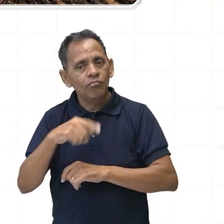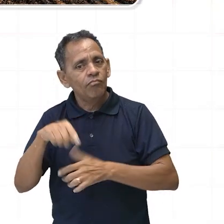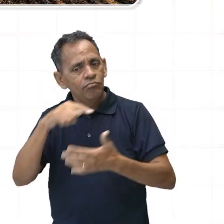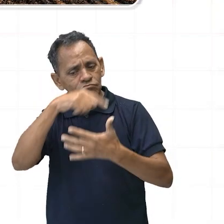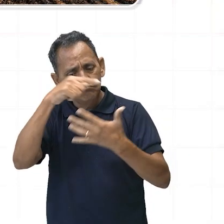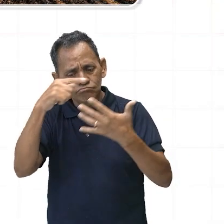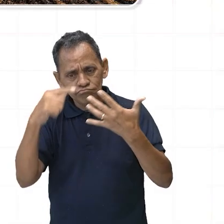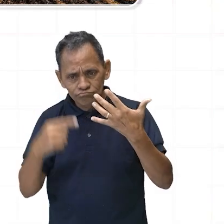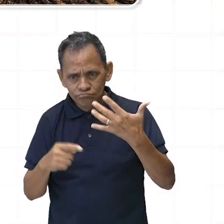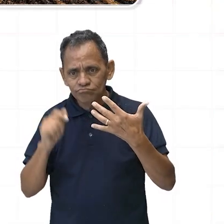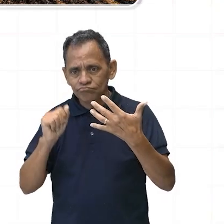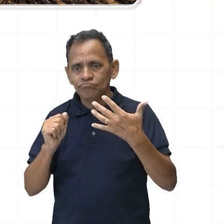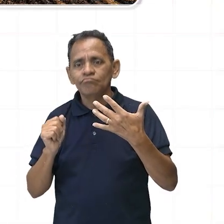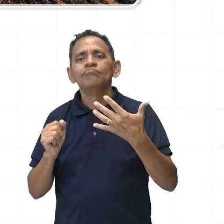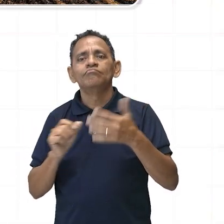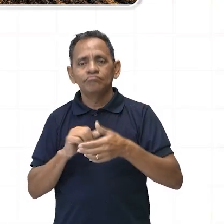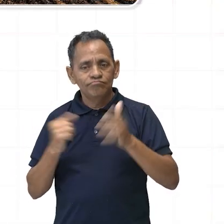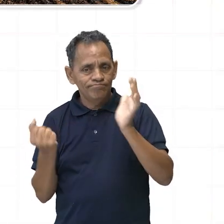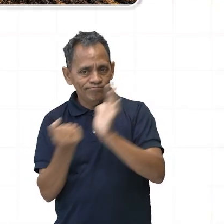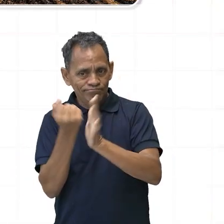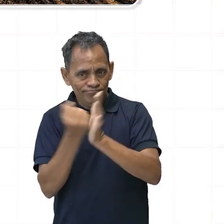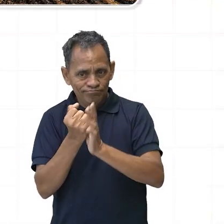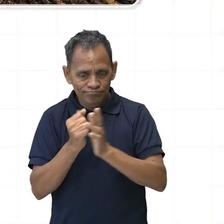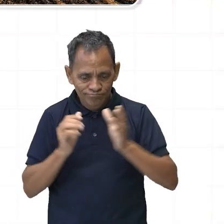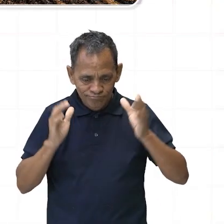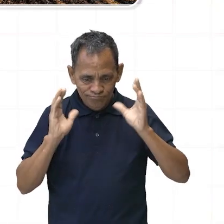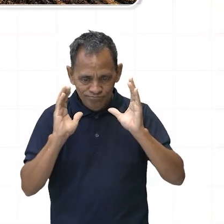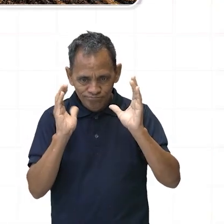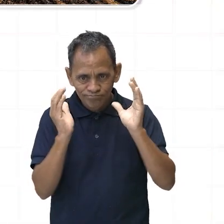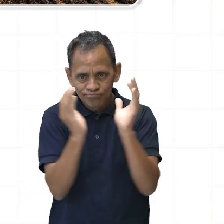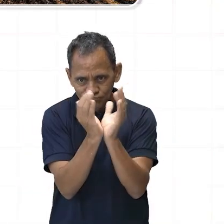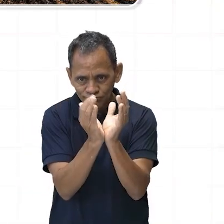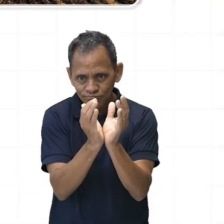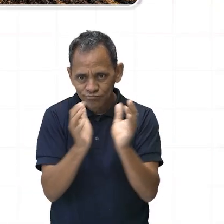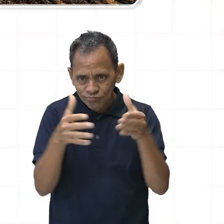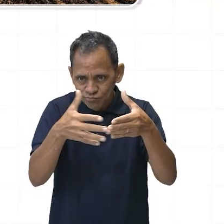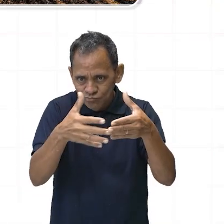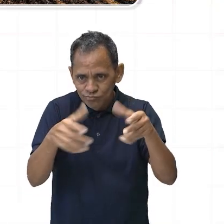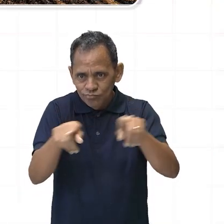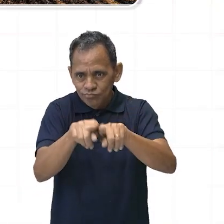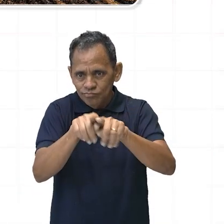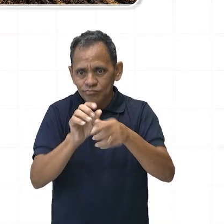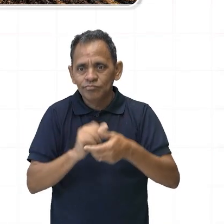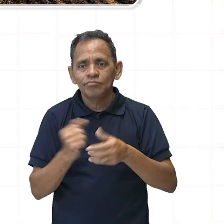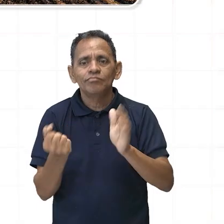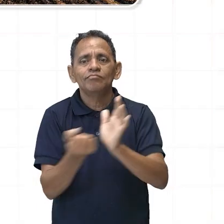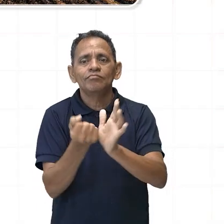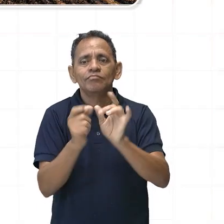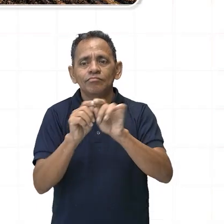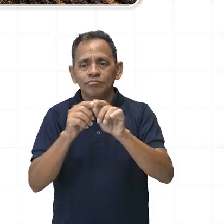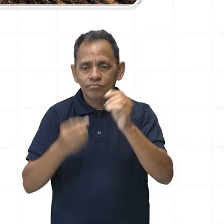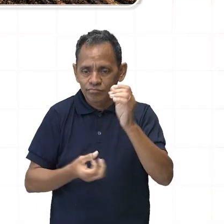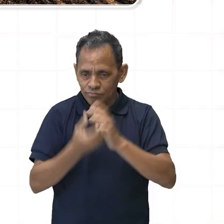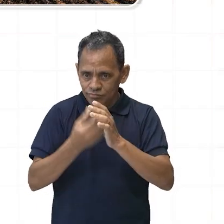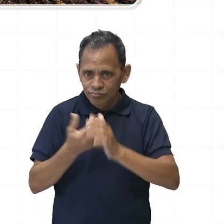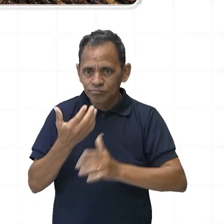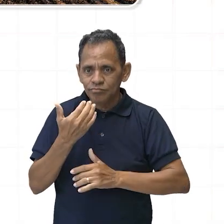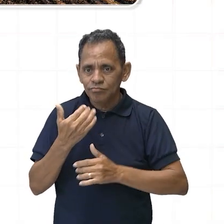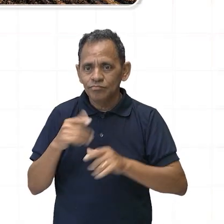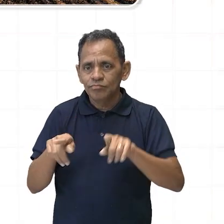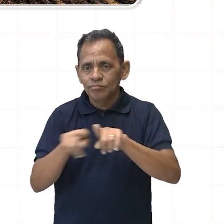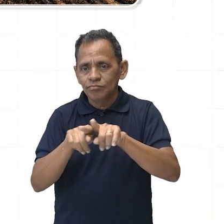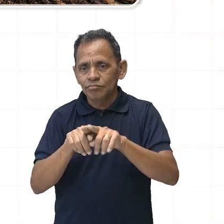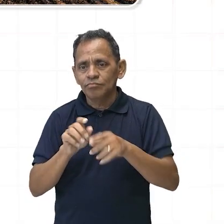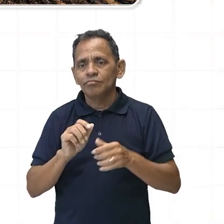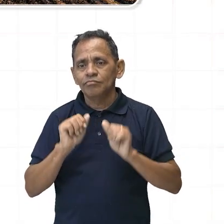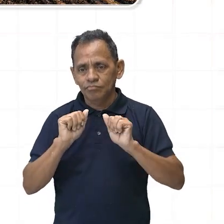aí comunidades, um ecossistema aí local, que isso acaba impactando, né, nessa produção de alimentos que pode